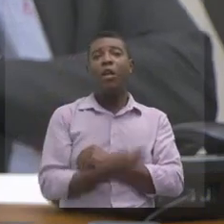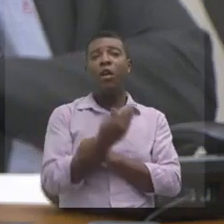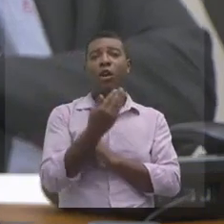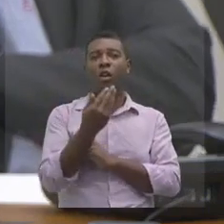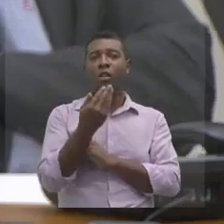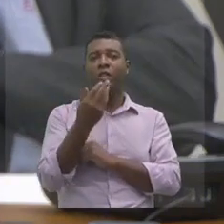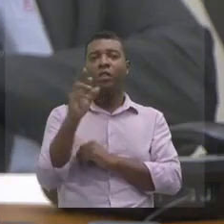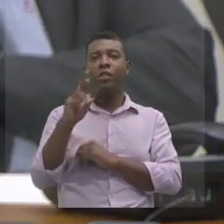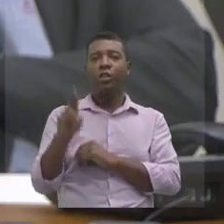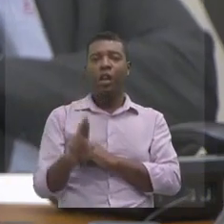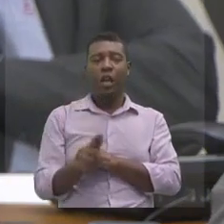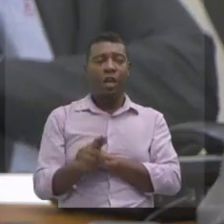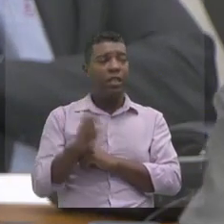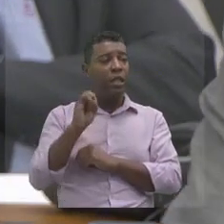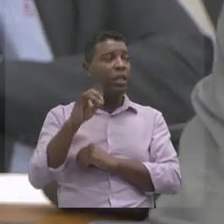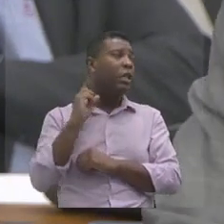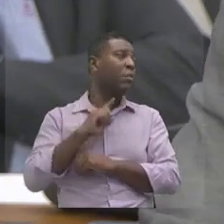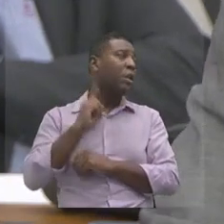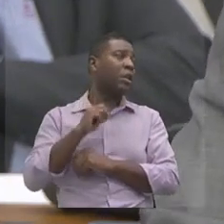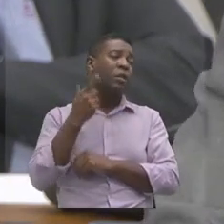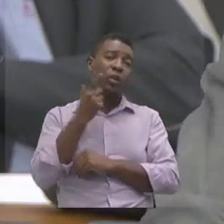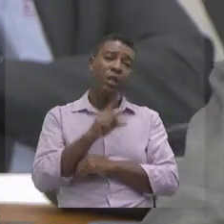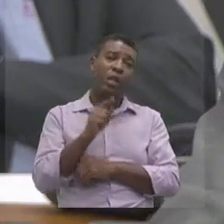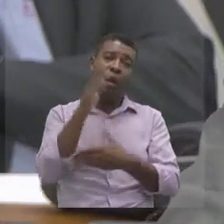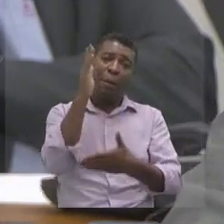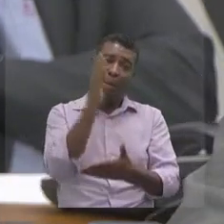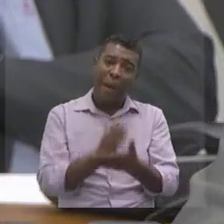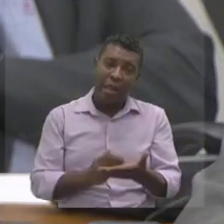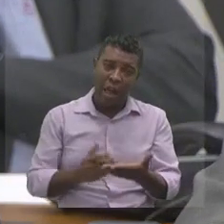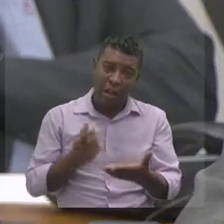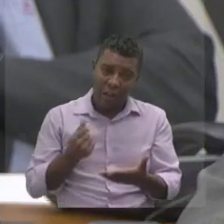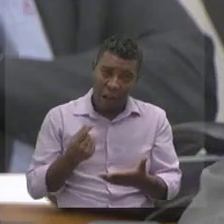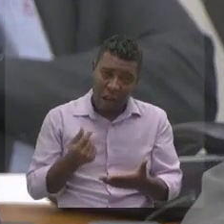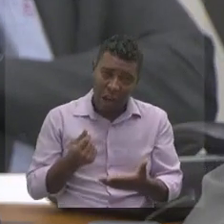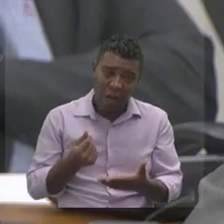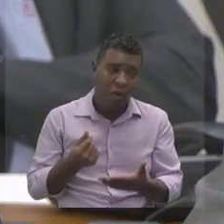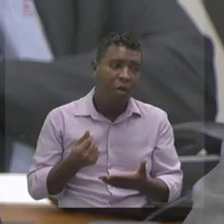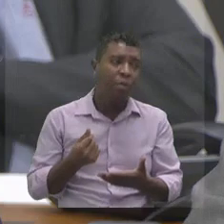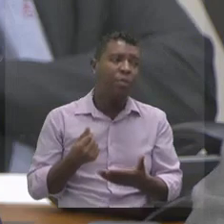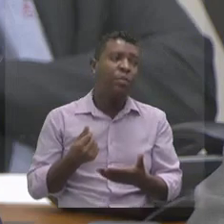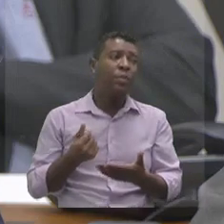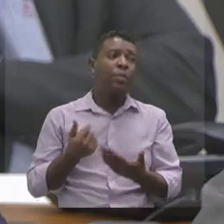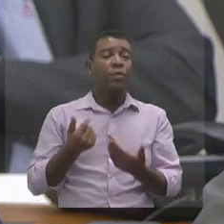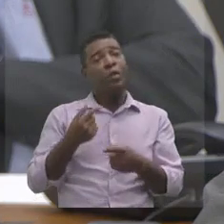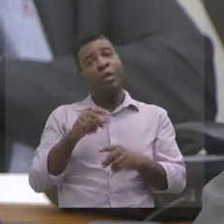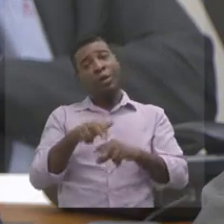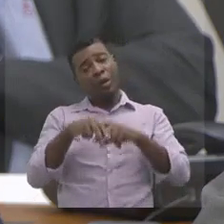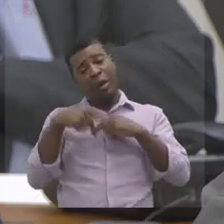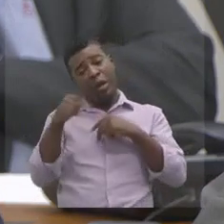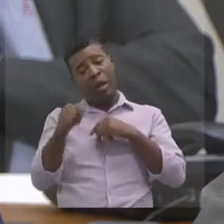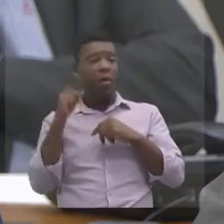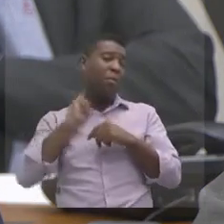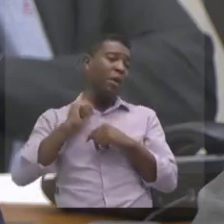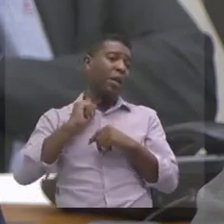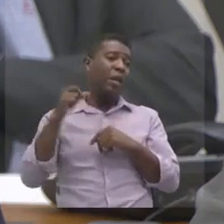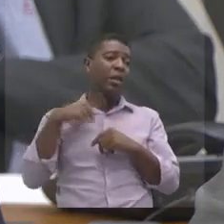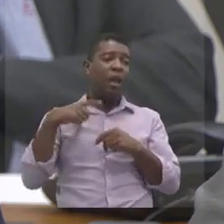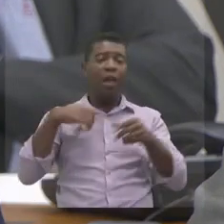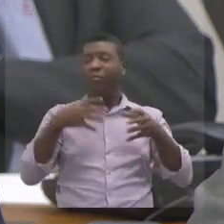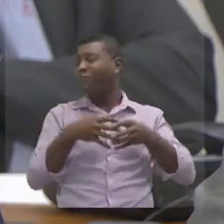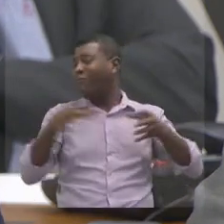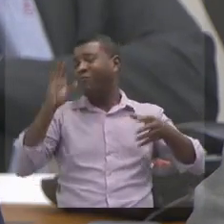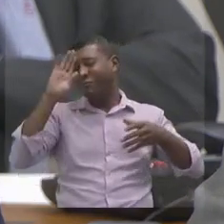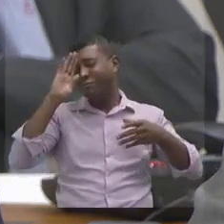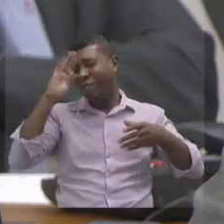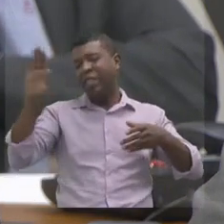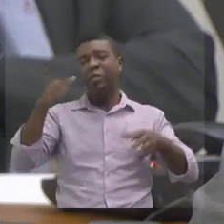se em Minas Gerais conseguirá metade desse valor já que Minas Gerais possui a maior malha disparado da concessionária